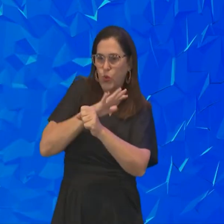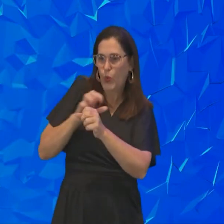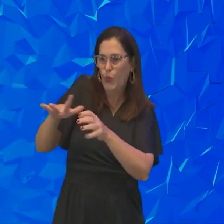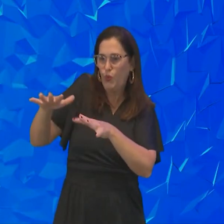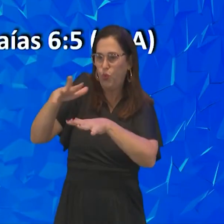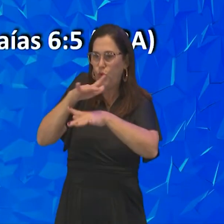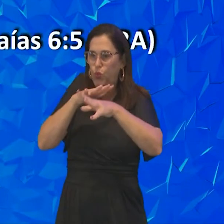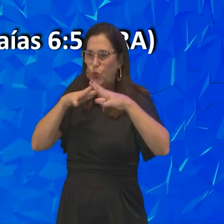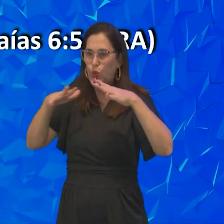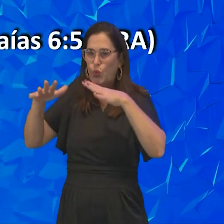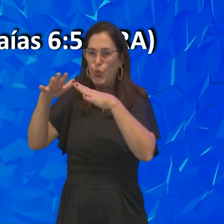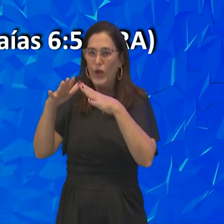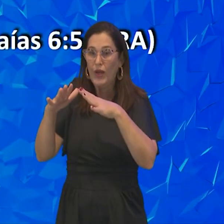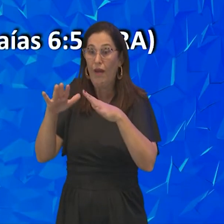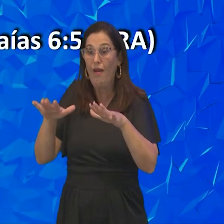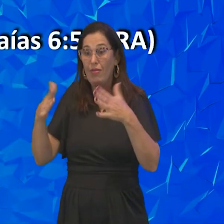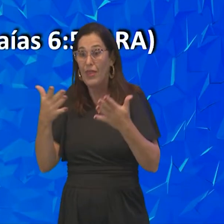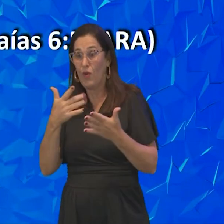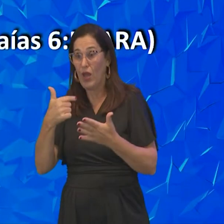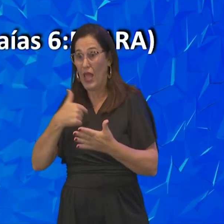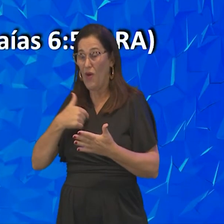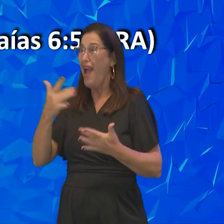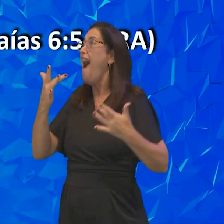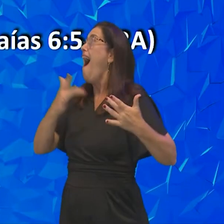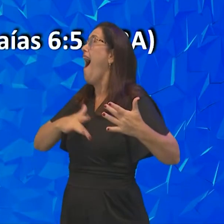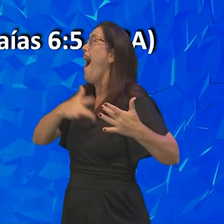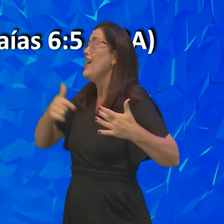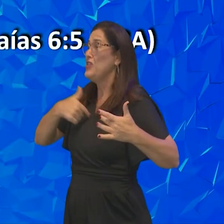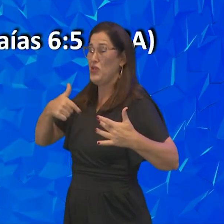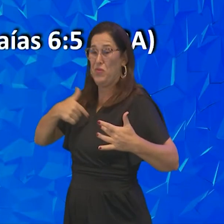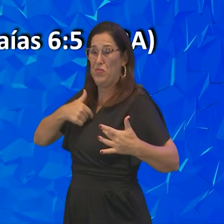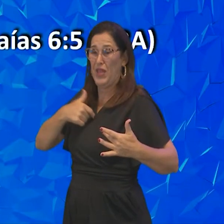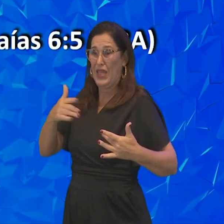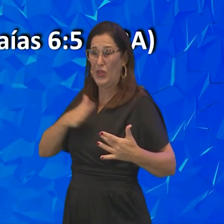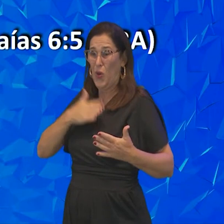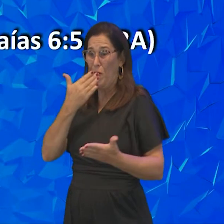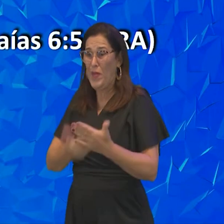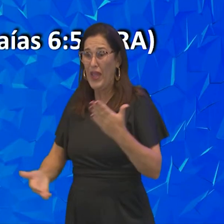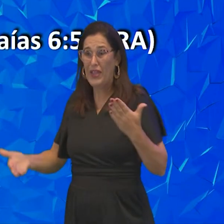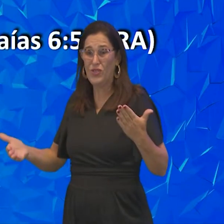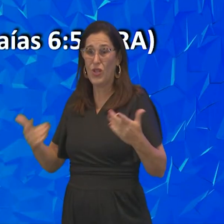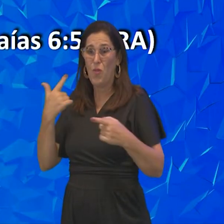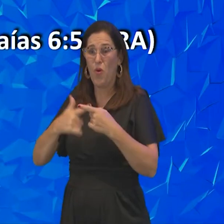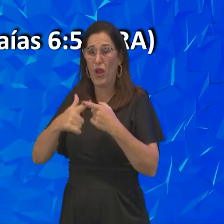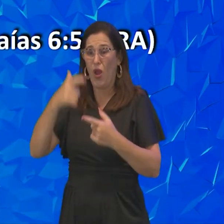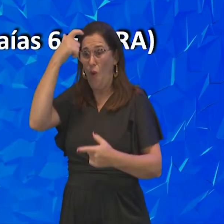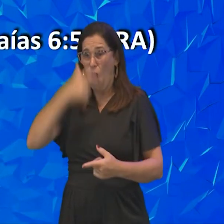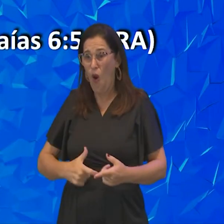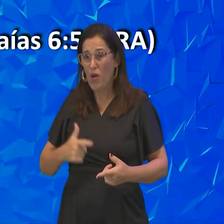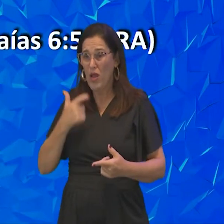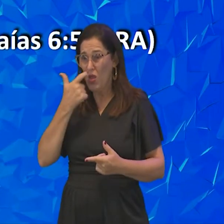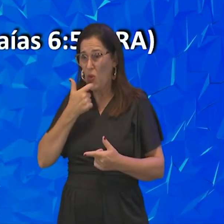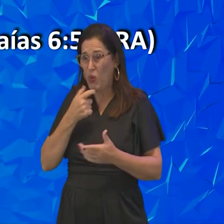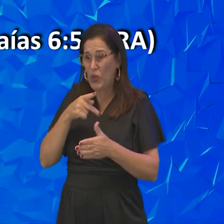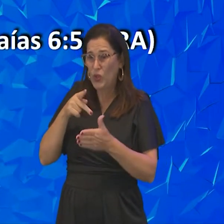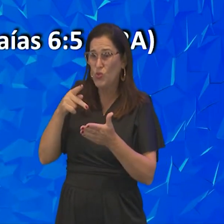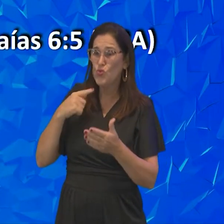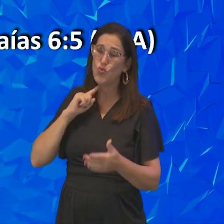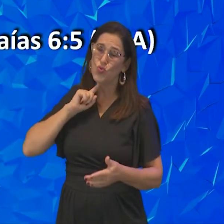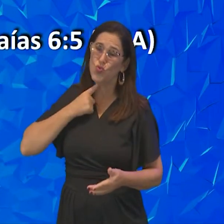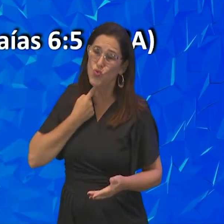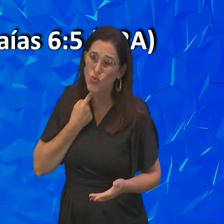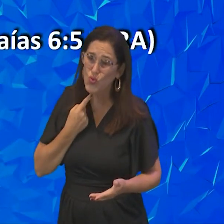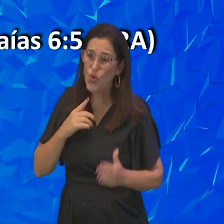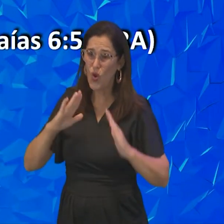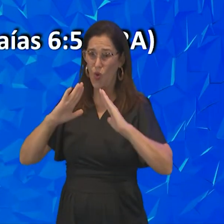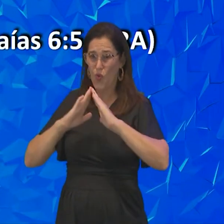fumaça. Então disse eu: ai de mim, estou perdido, porque sou um homem de lábios impuros, habito